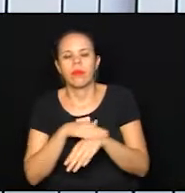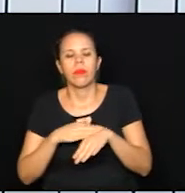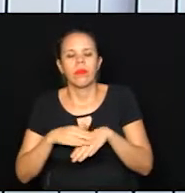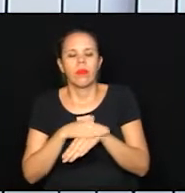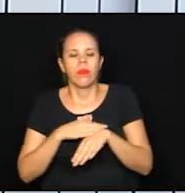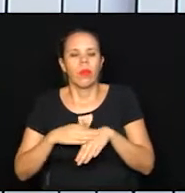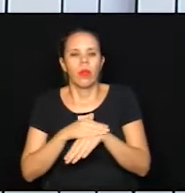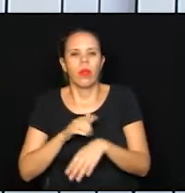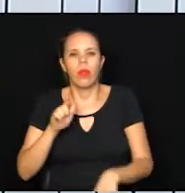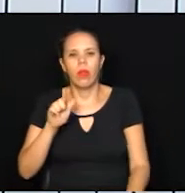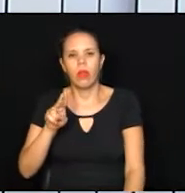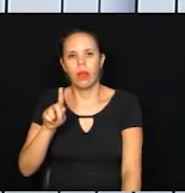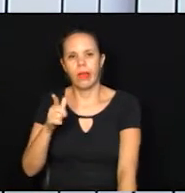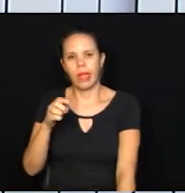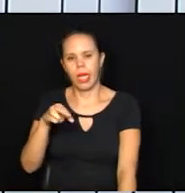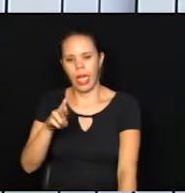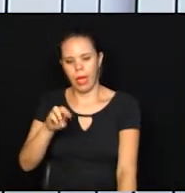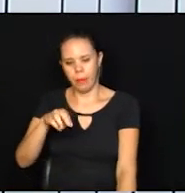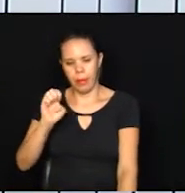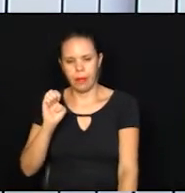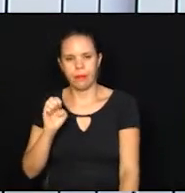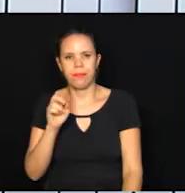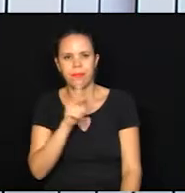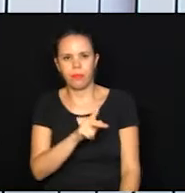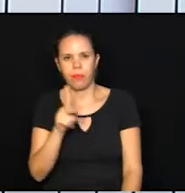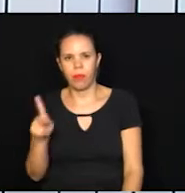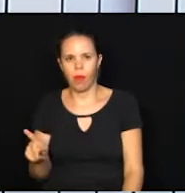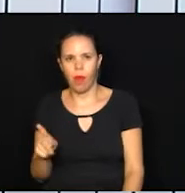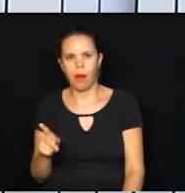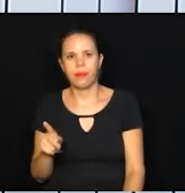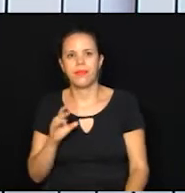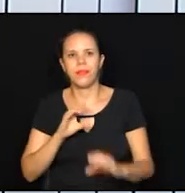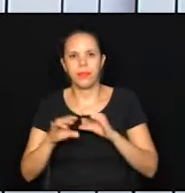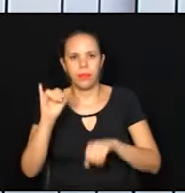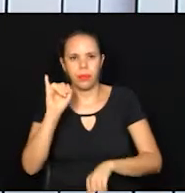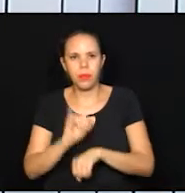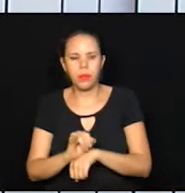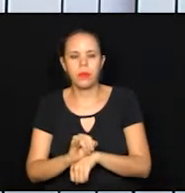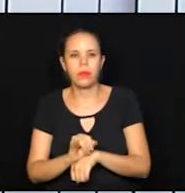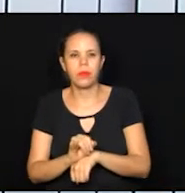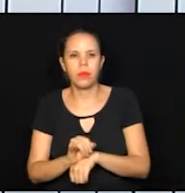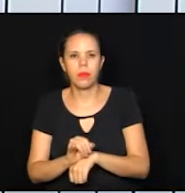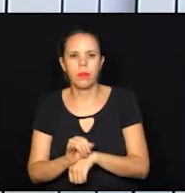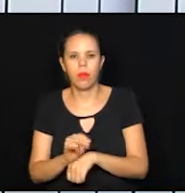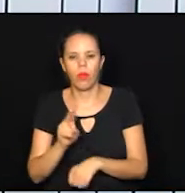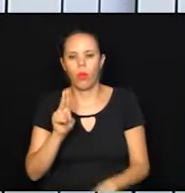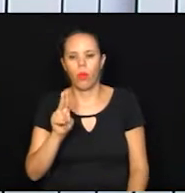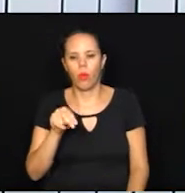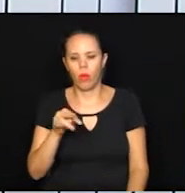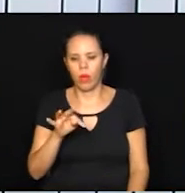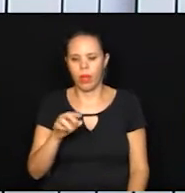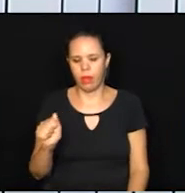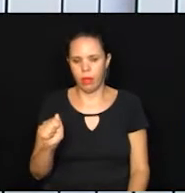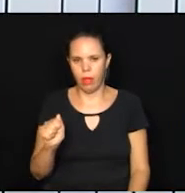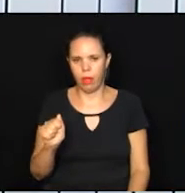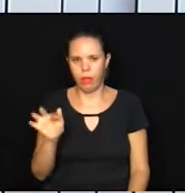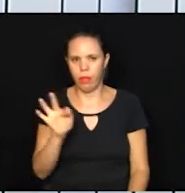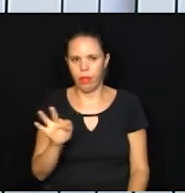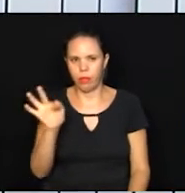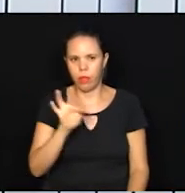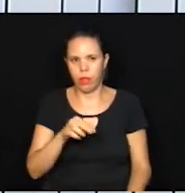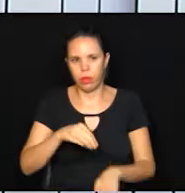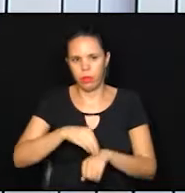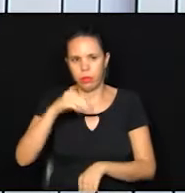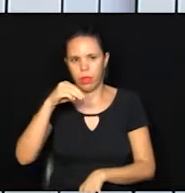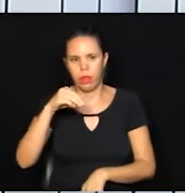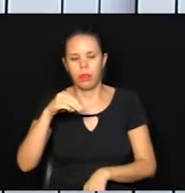agora com o Guilherme Frizeira, ele que é professor de Relações Internacionais da Unitá Faculdade, mestre em